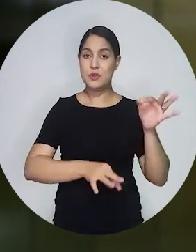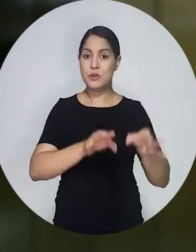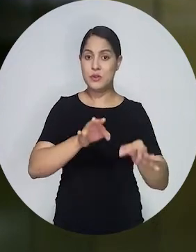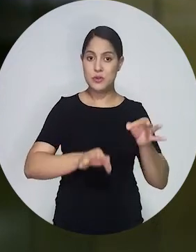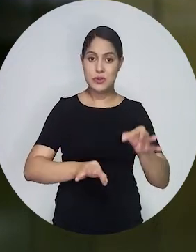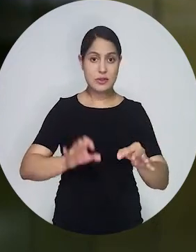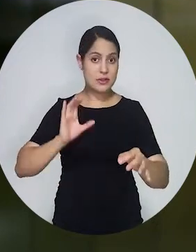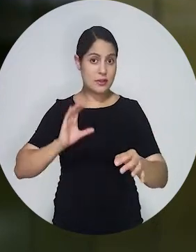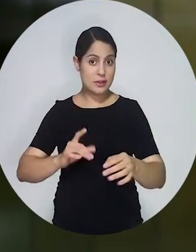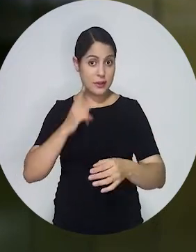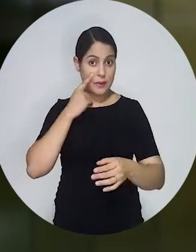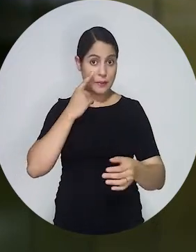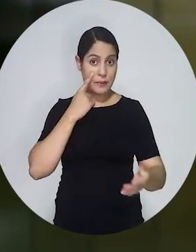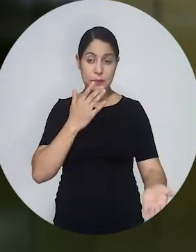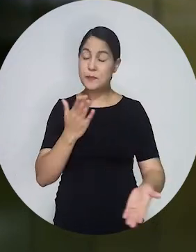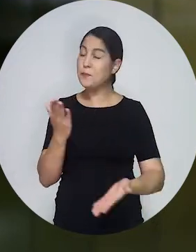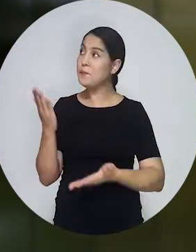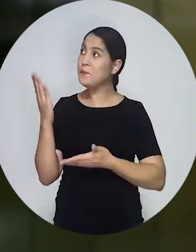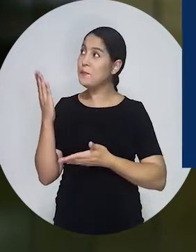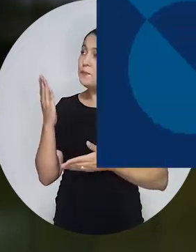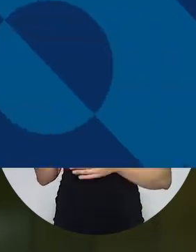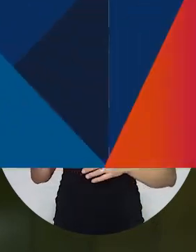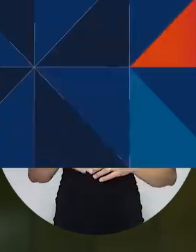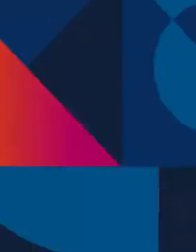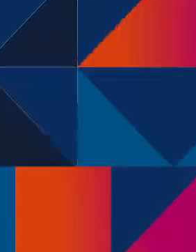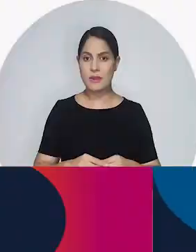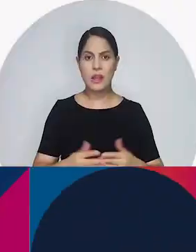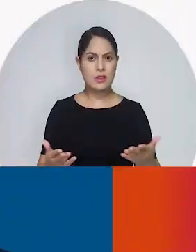e Cidadania, edição de setembro. Confira.